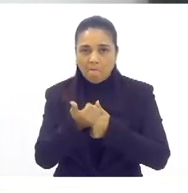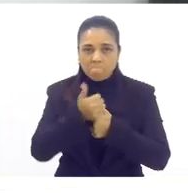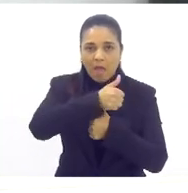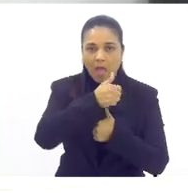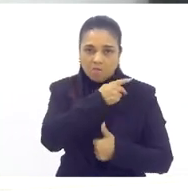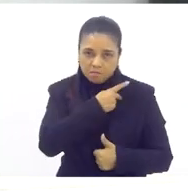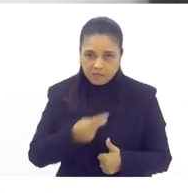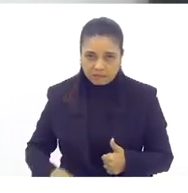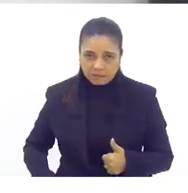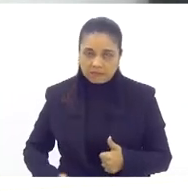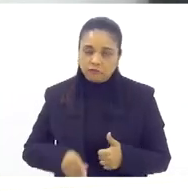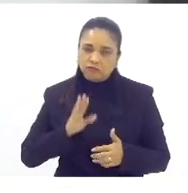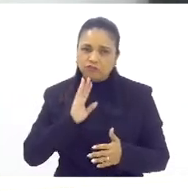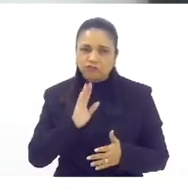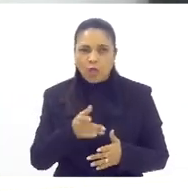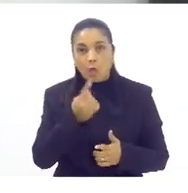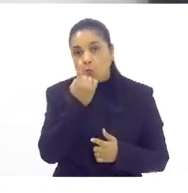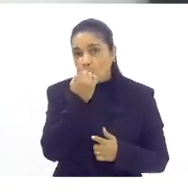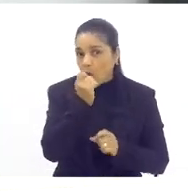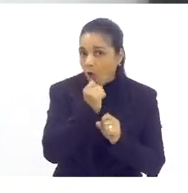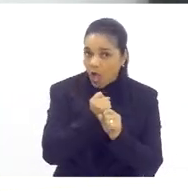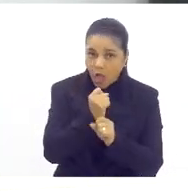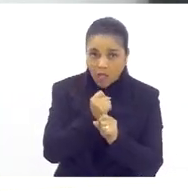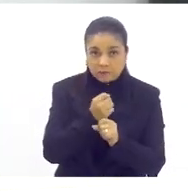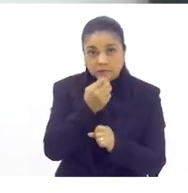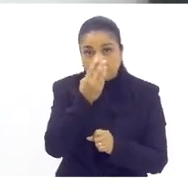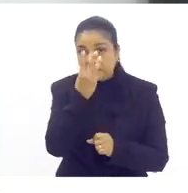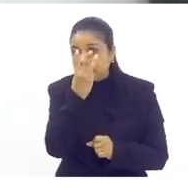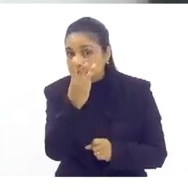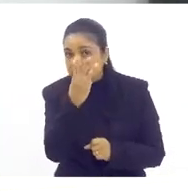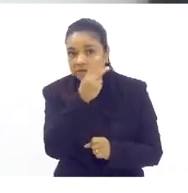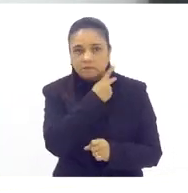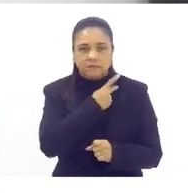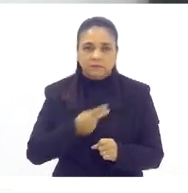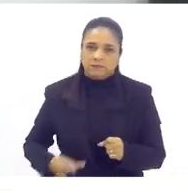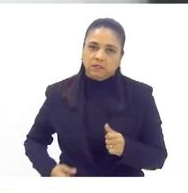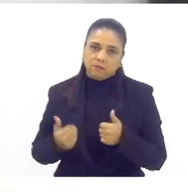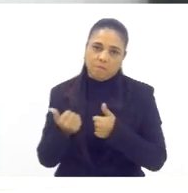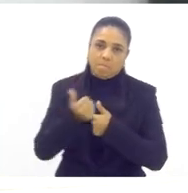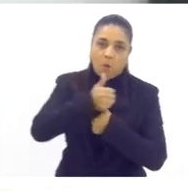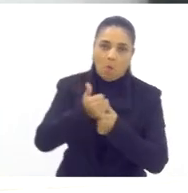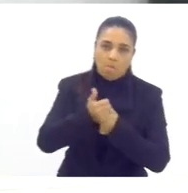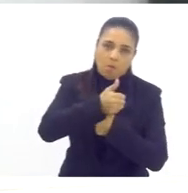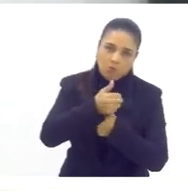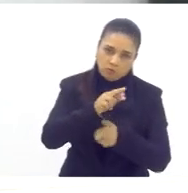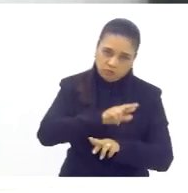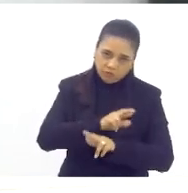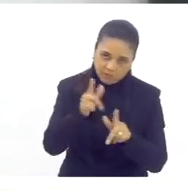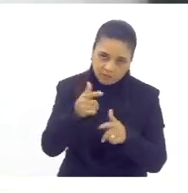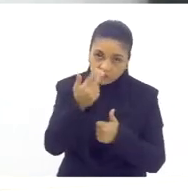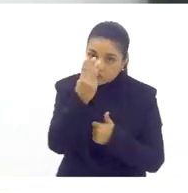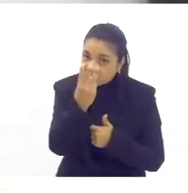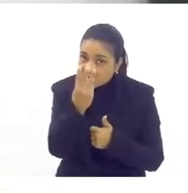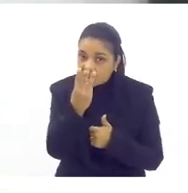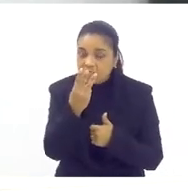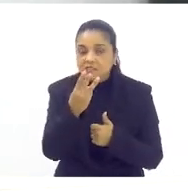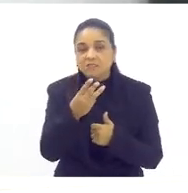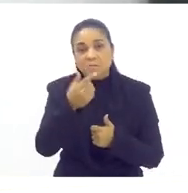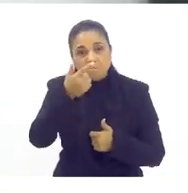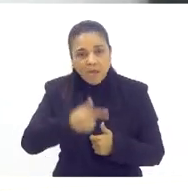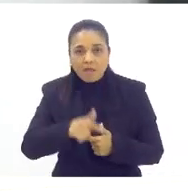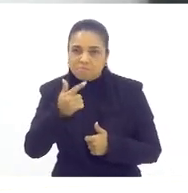teve infelizmente né em um ano três presidentes diferentes mas ainda né Maurício mais